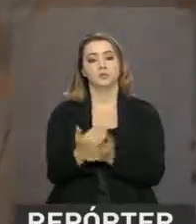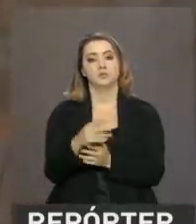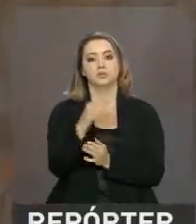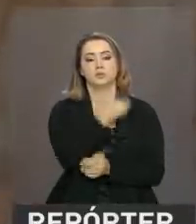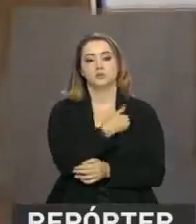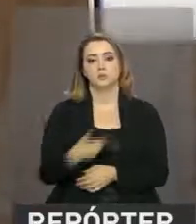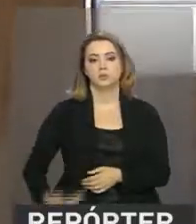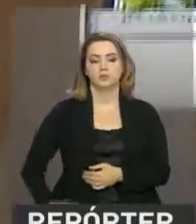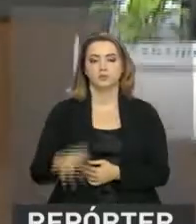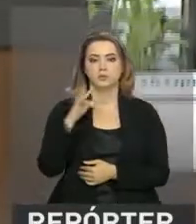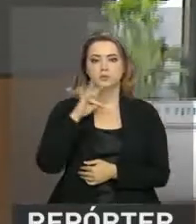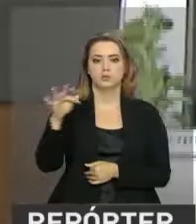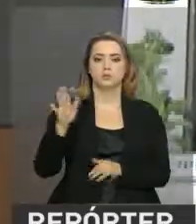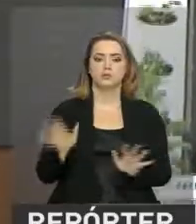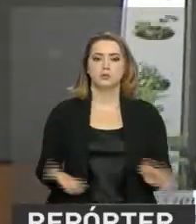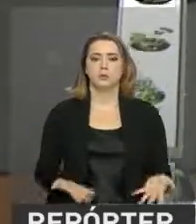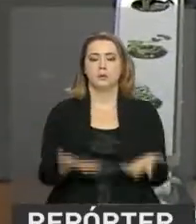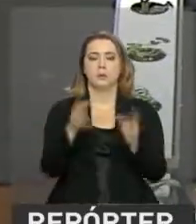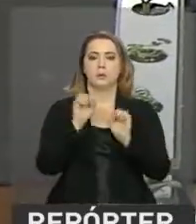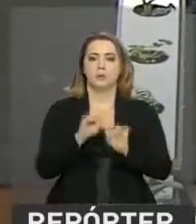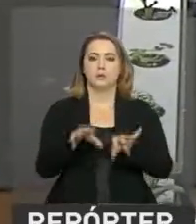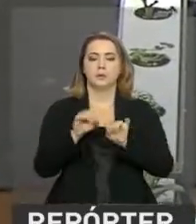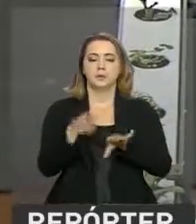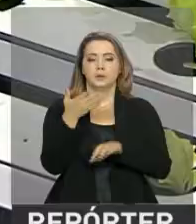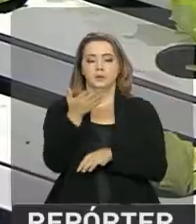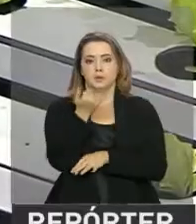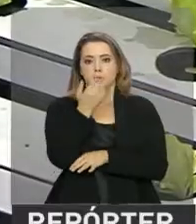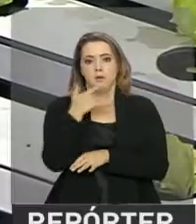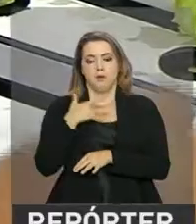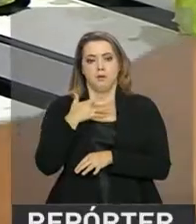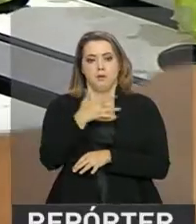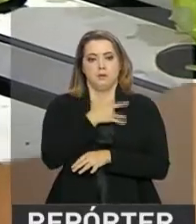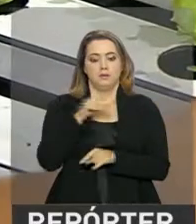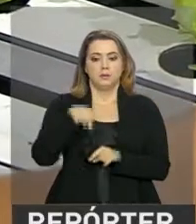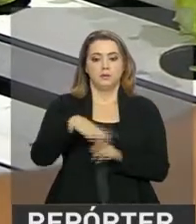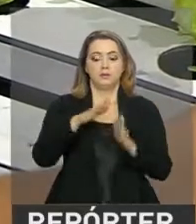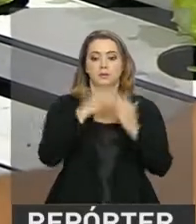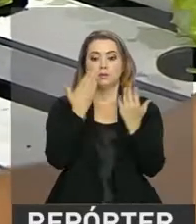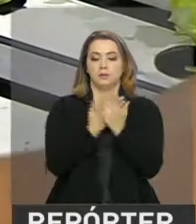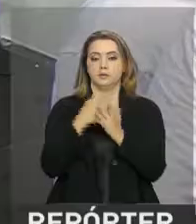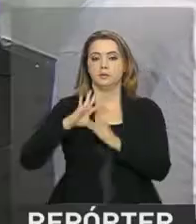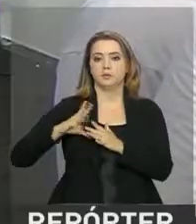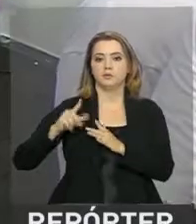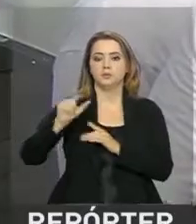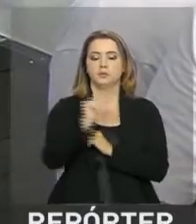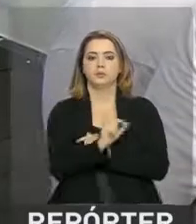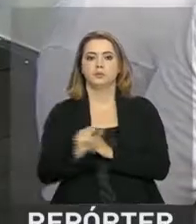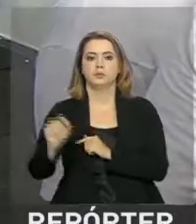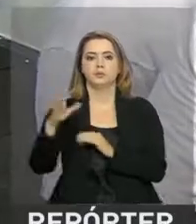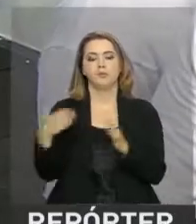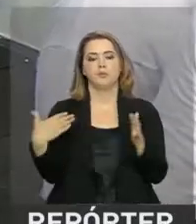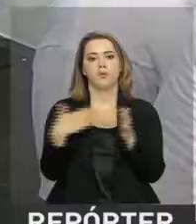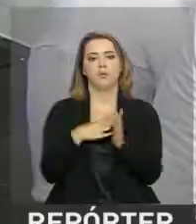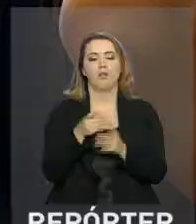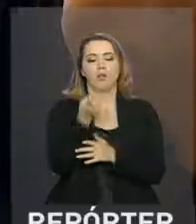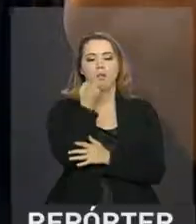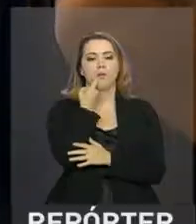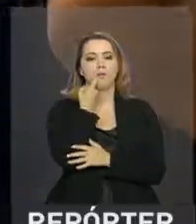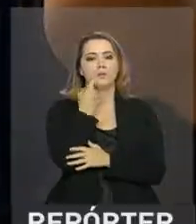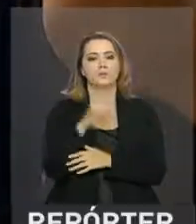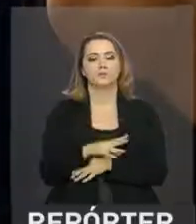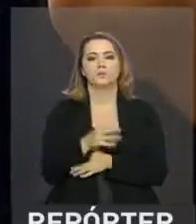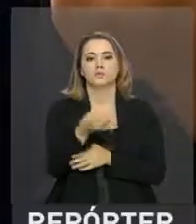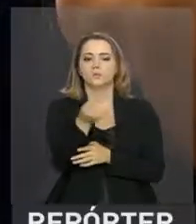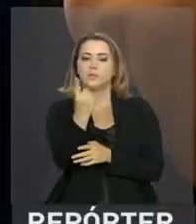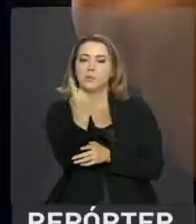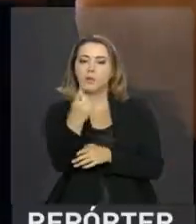ano promove atividades educativas sobre alimentação saudável em escolas públicas de todo o país. Até a próxima sexta-feira, cerca